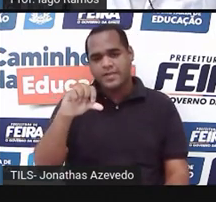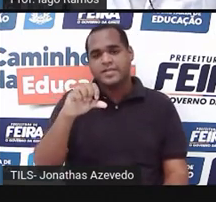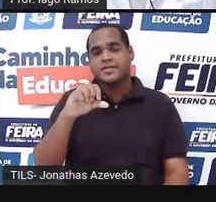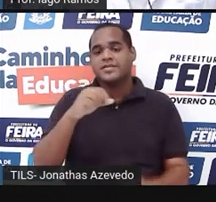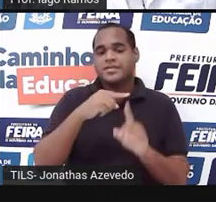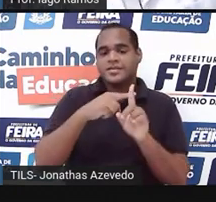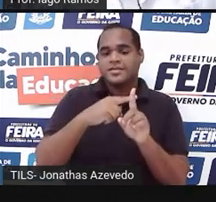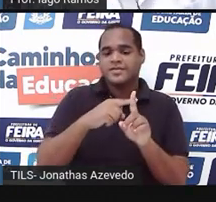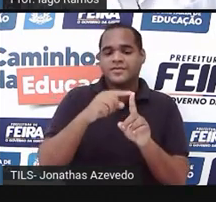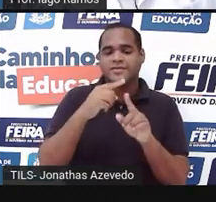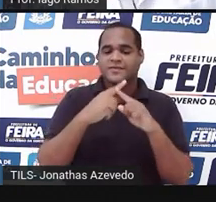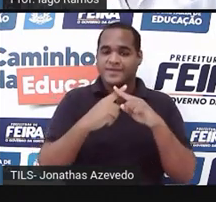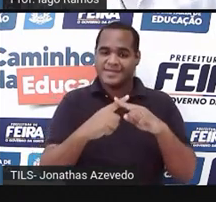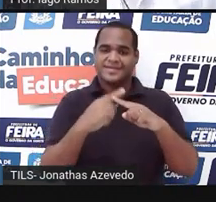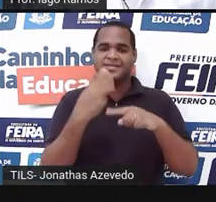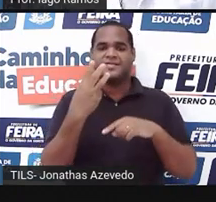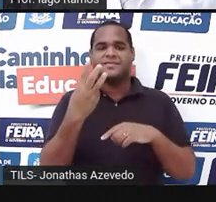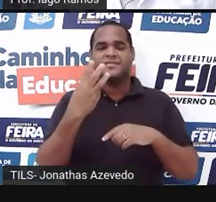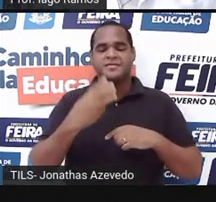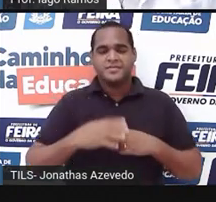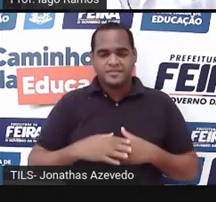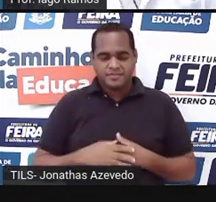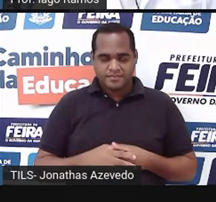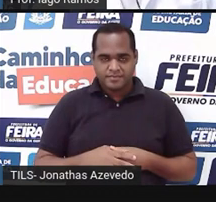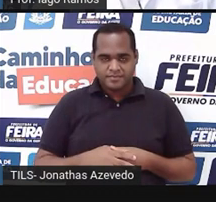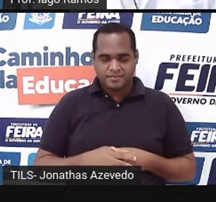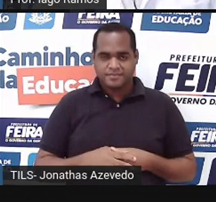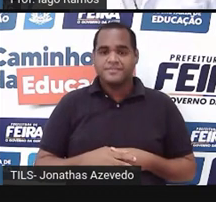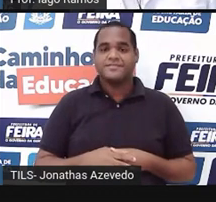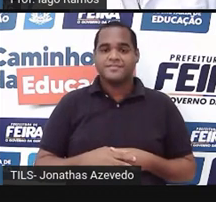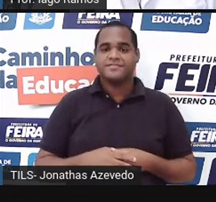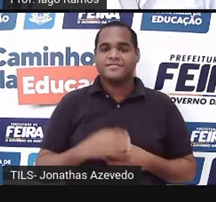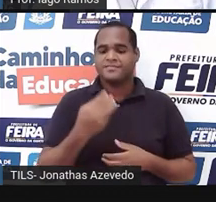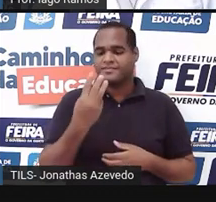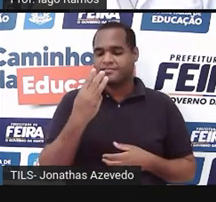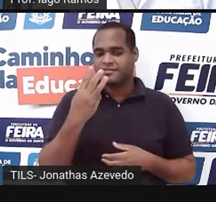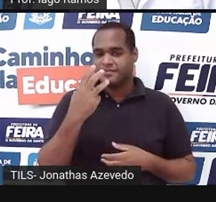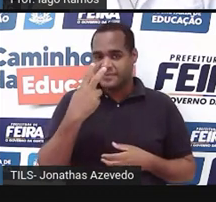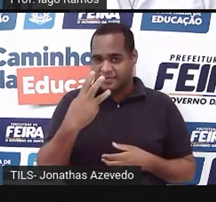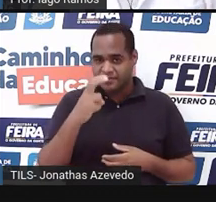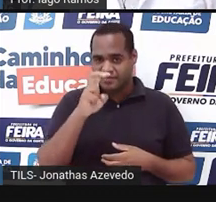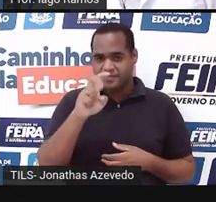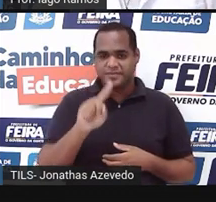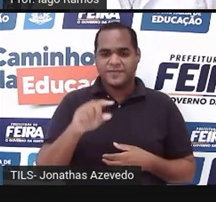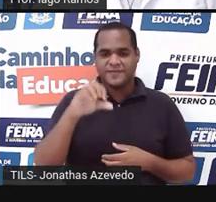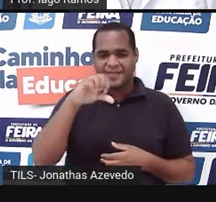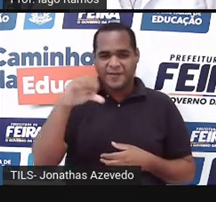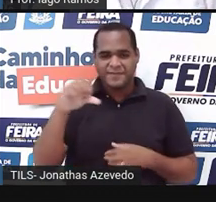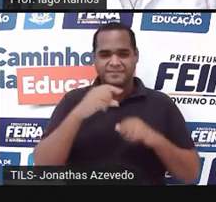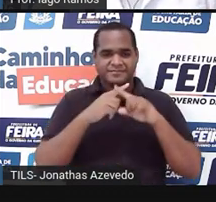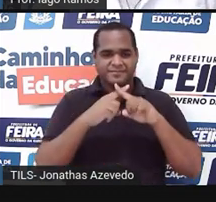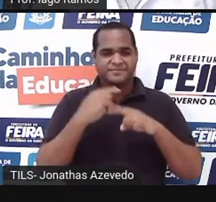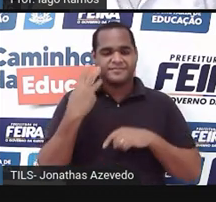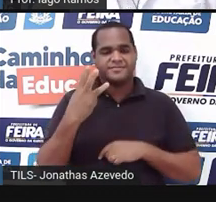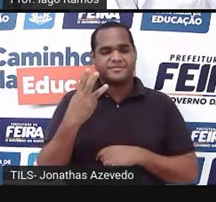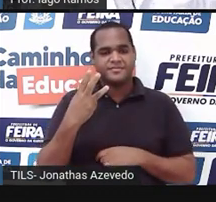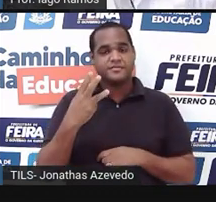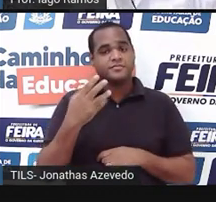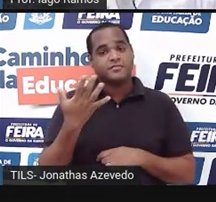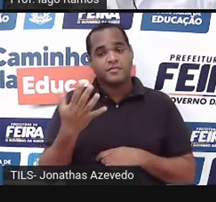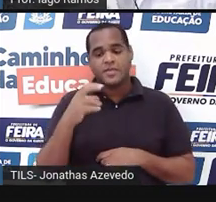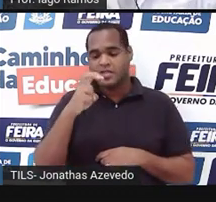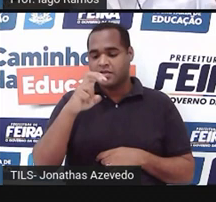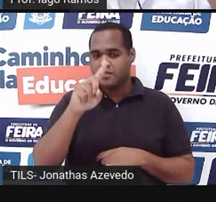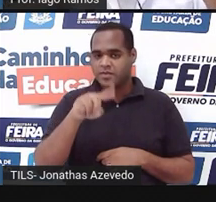99 mais 99 ou três vezes 199 se tivessem sido 5